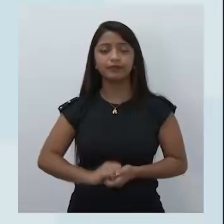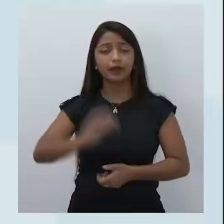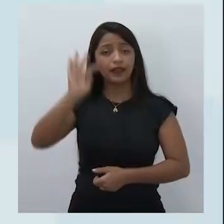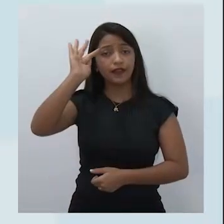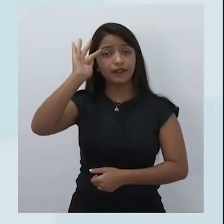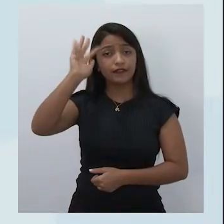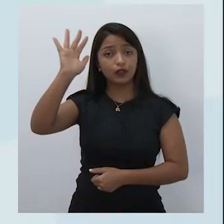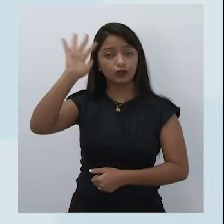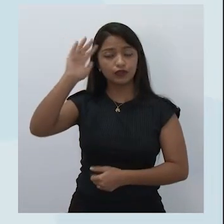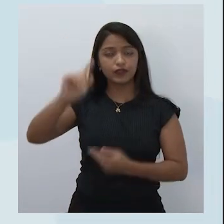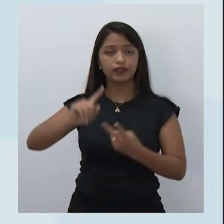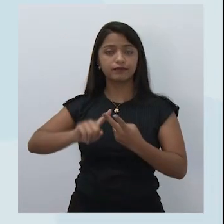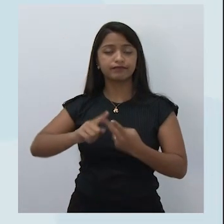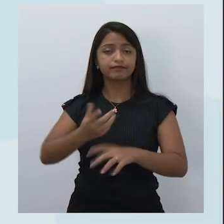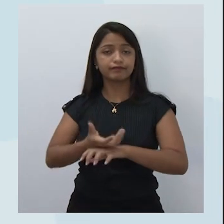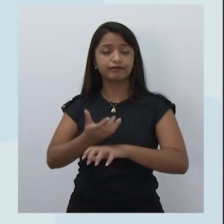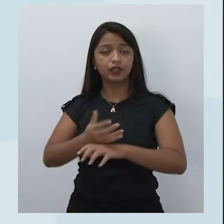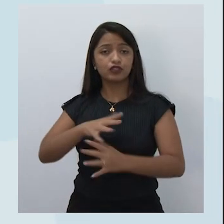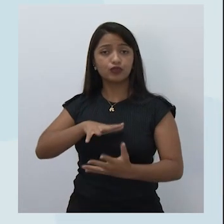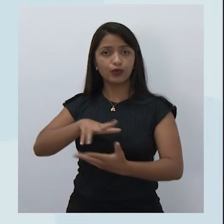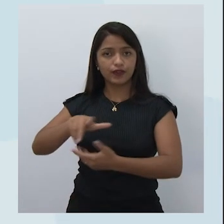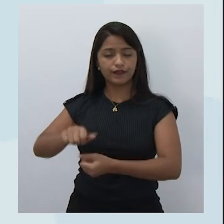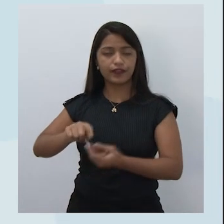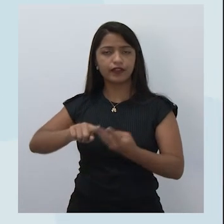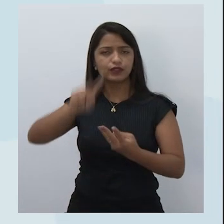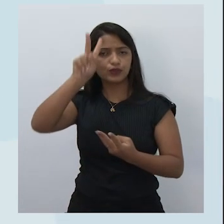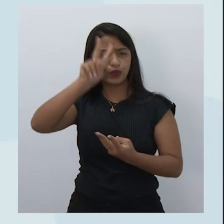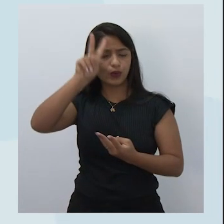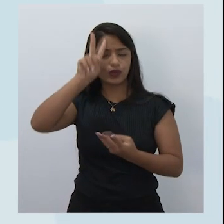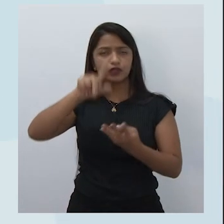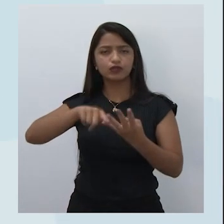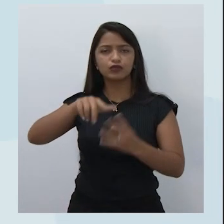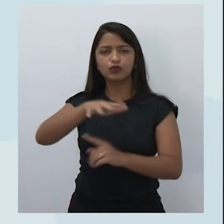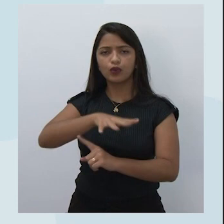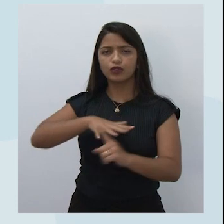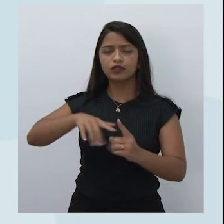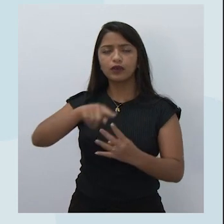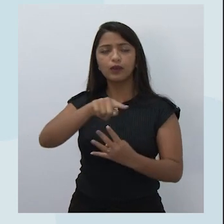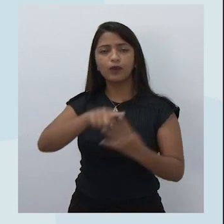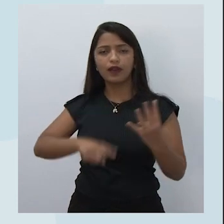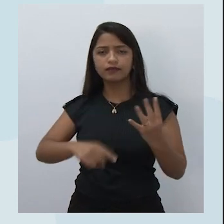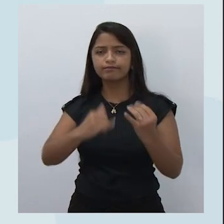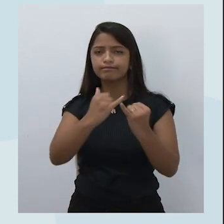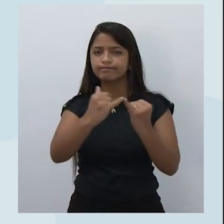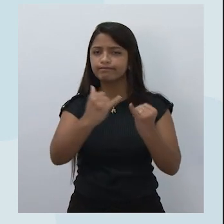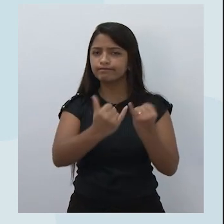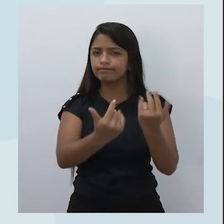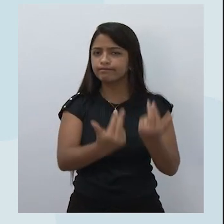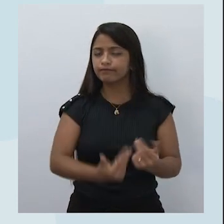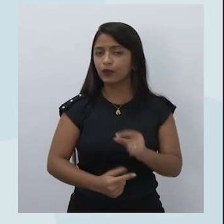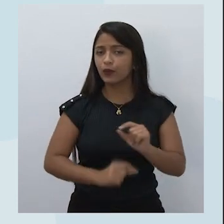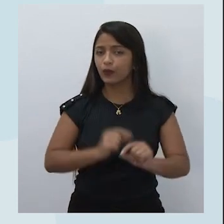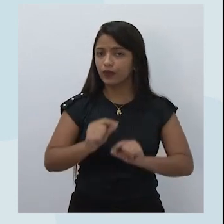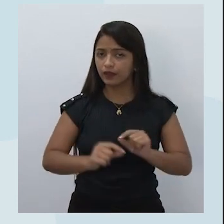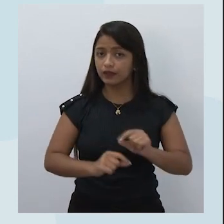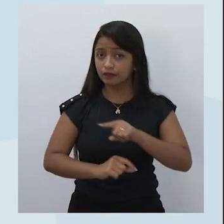filosofia, geografia, história e sociologia têm em comum? Vão anotando aí,